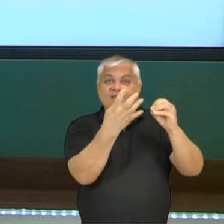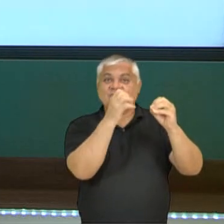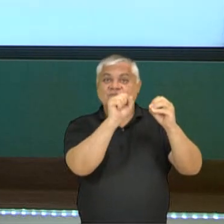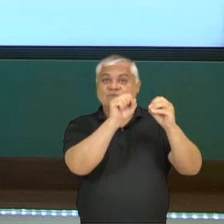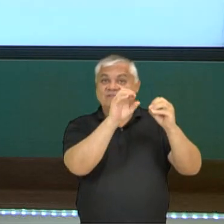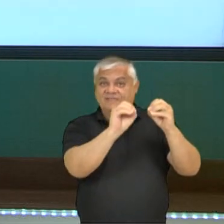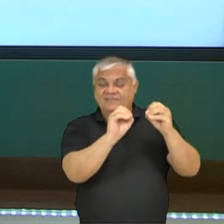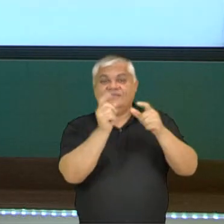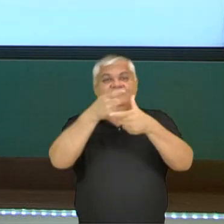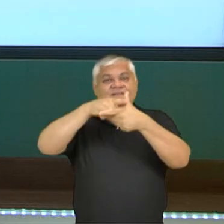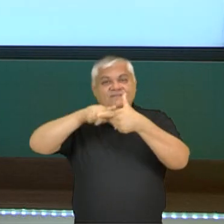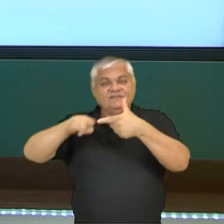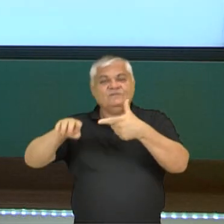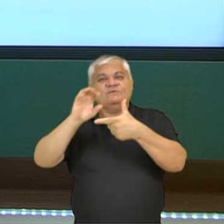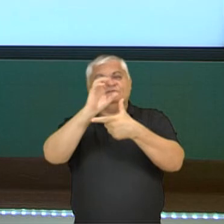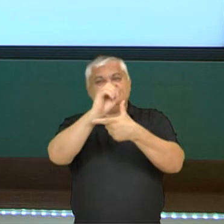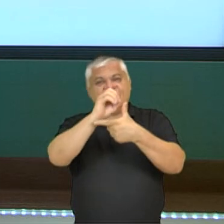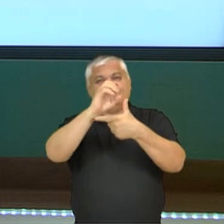0,480 dividido por